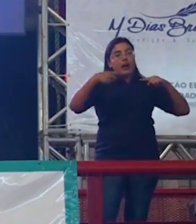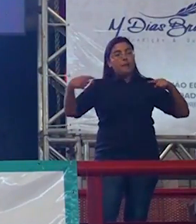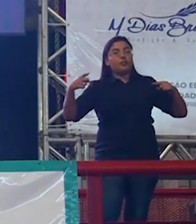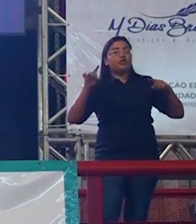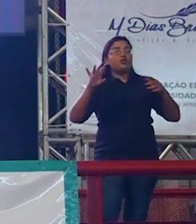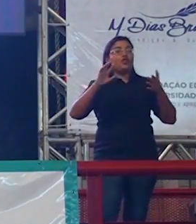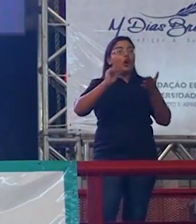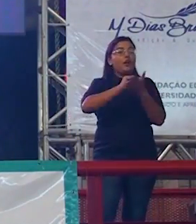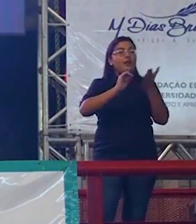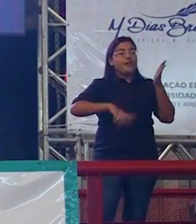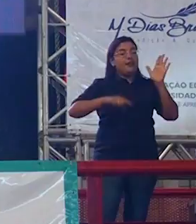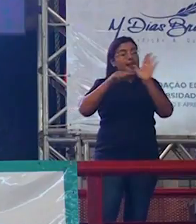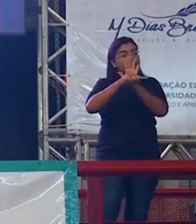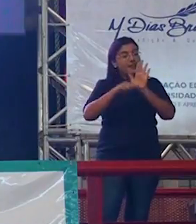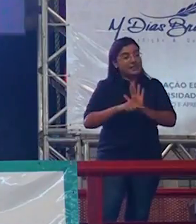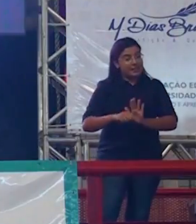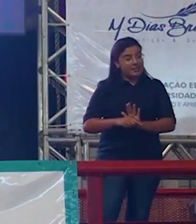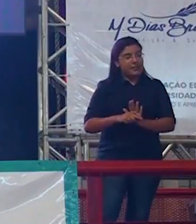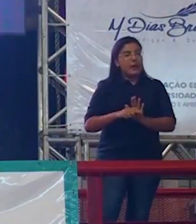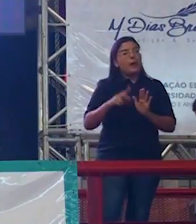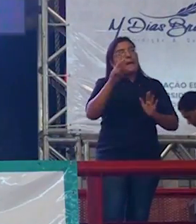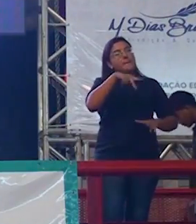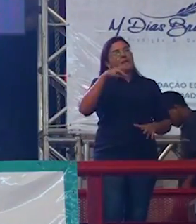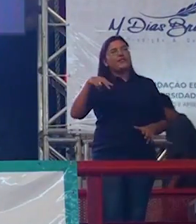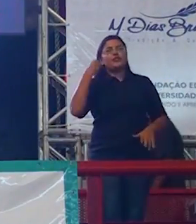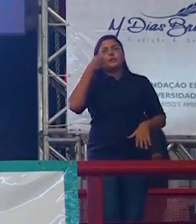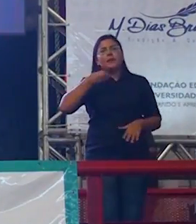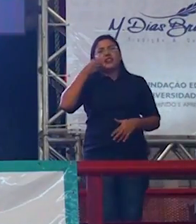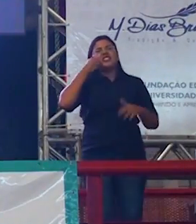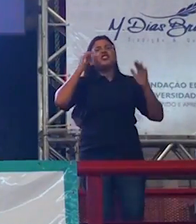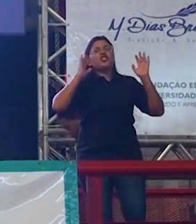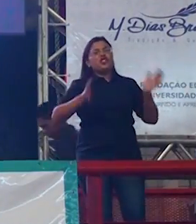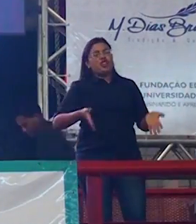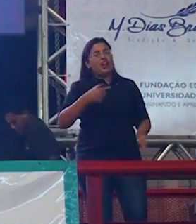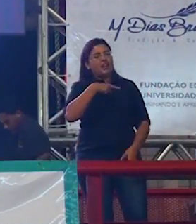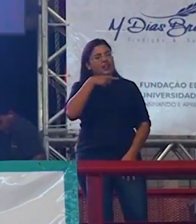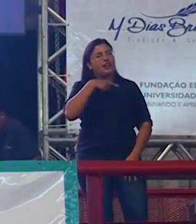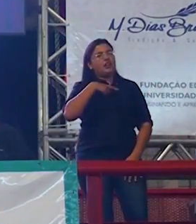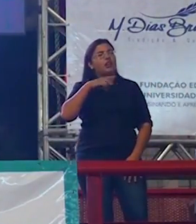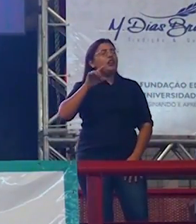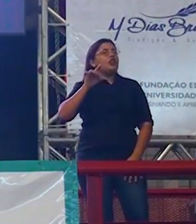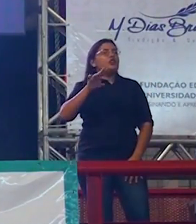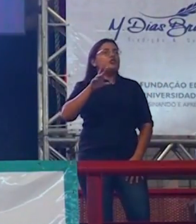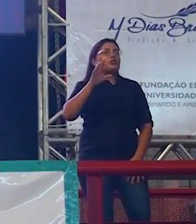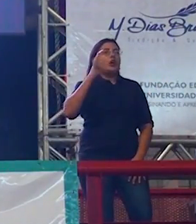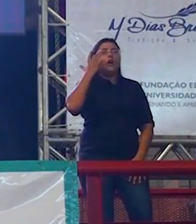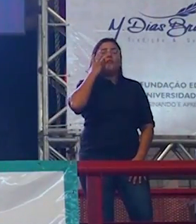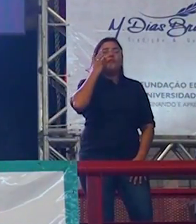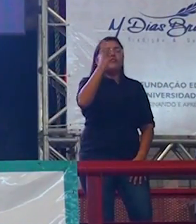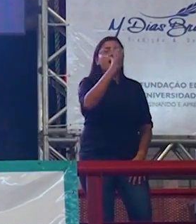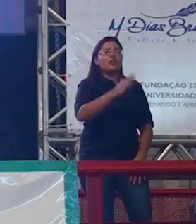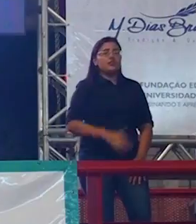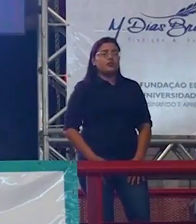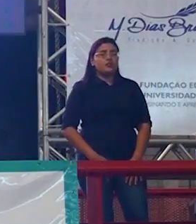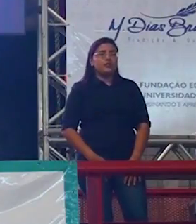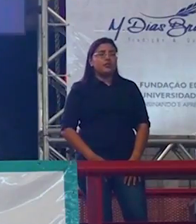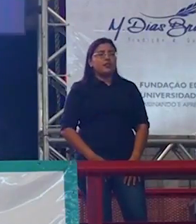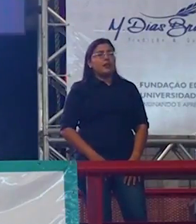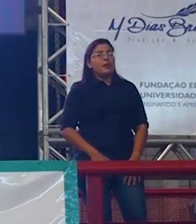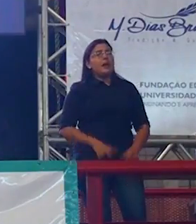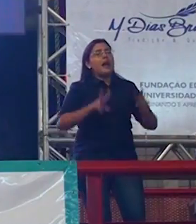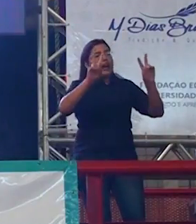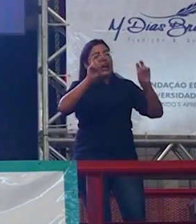de exercício. E aí os professores, com a experiência que eles têm, eles vão resolver questões daqueles assuntos que mais caem no